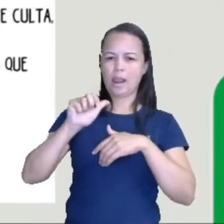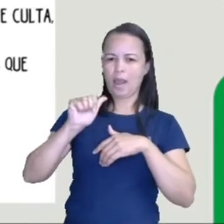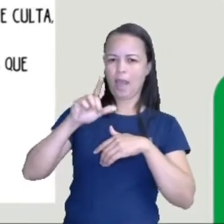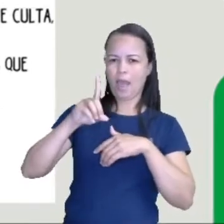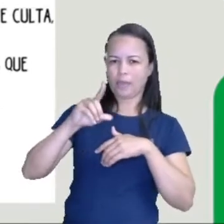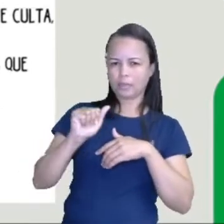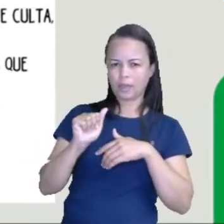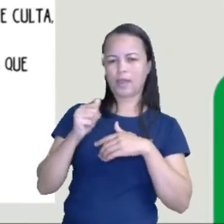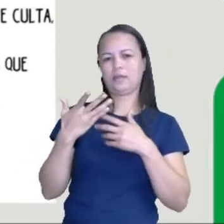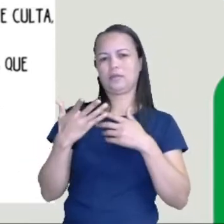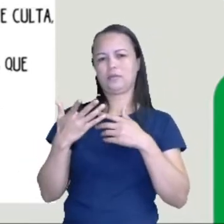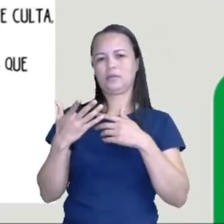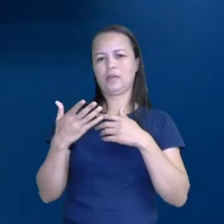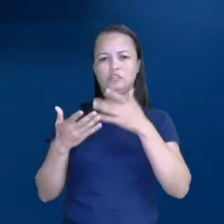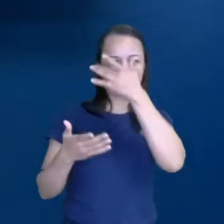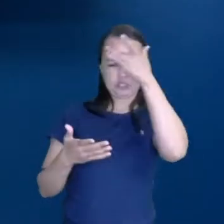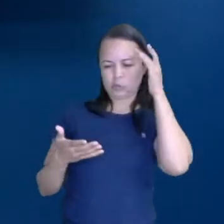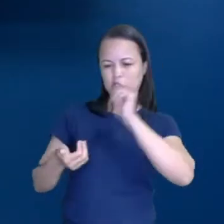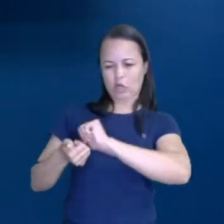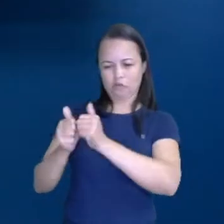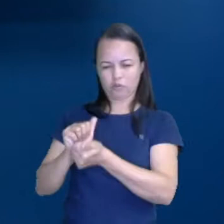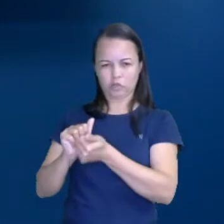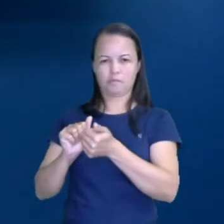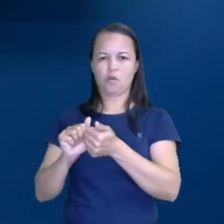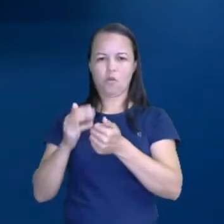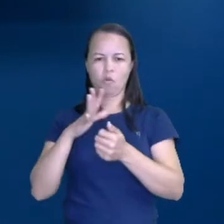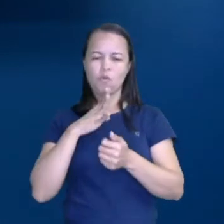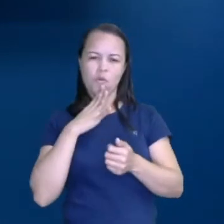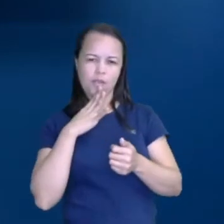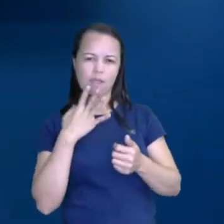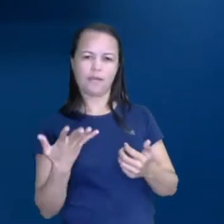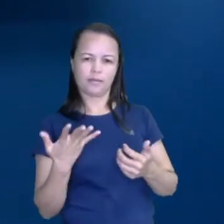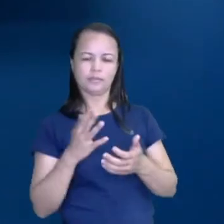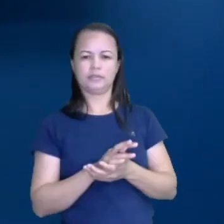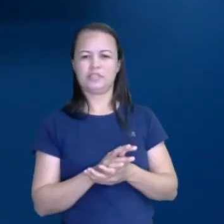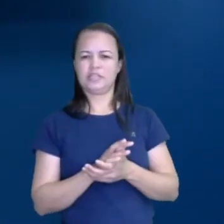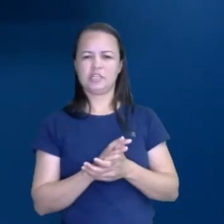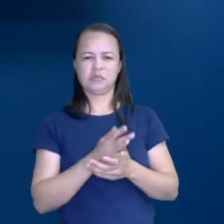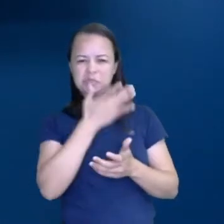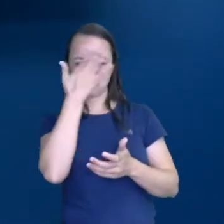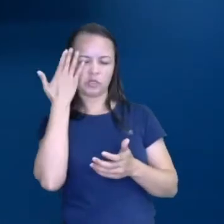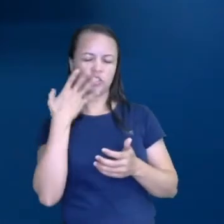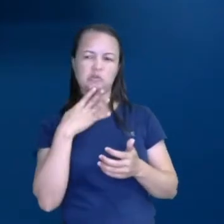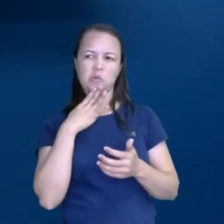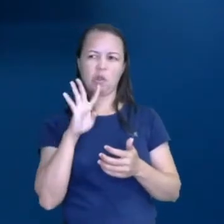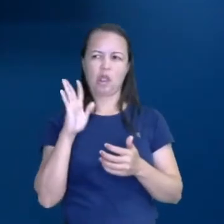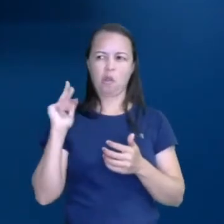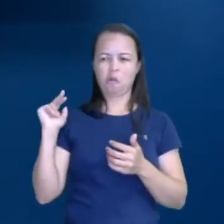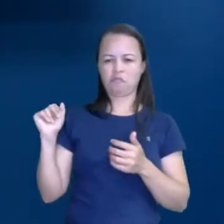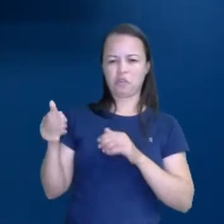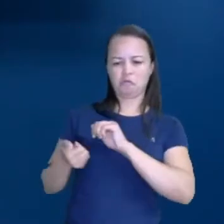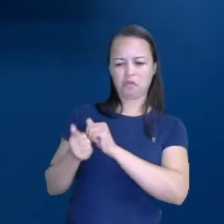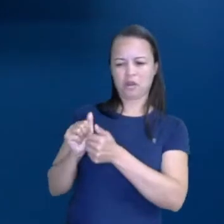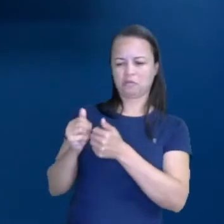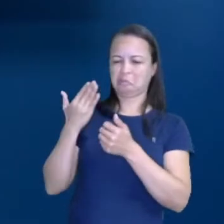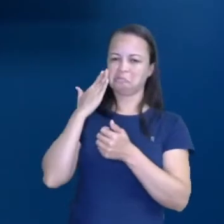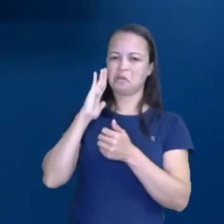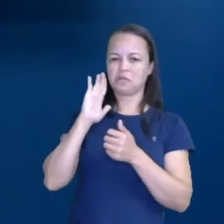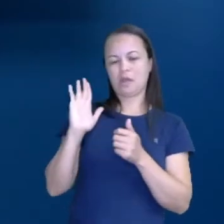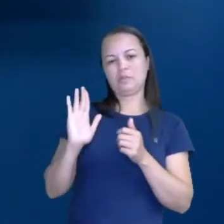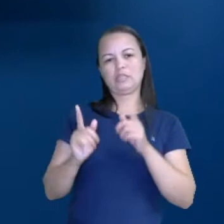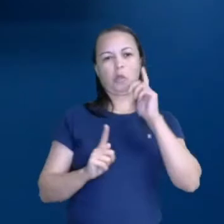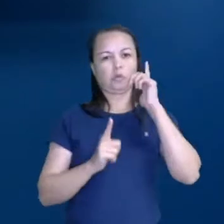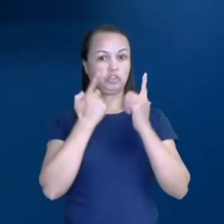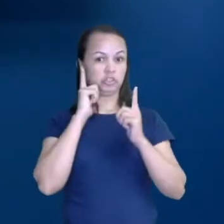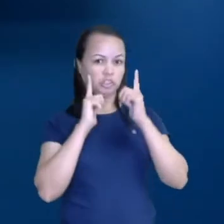futebol conhece. Mas quem não tem esse hábito de jogar futebol, nunca ouviu essa palavra, não vai saber o que é. Isso é